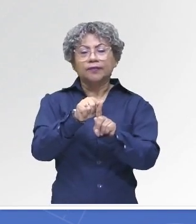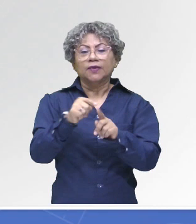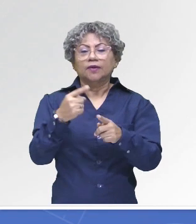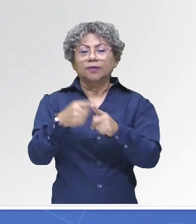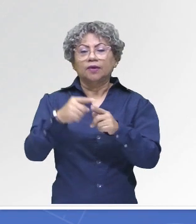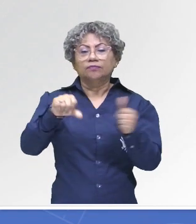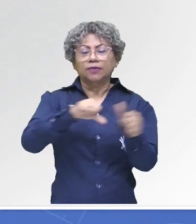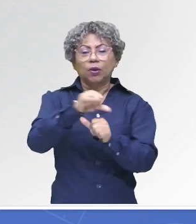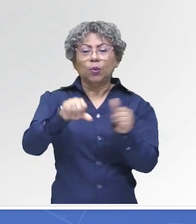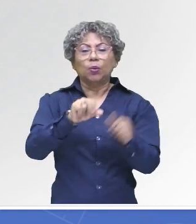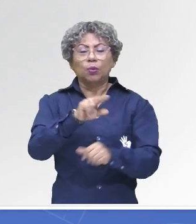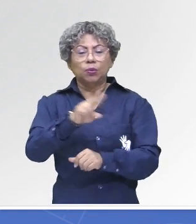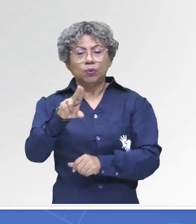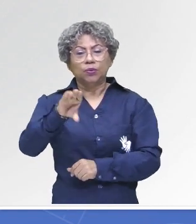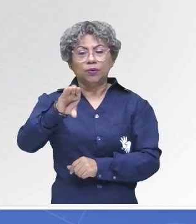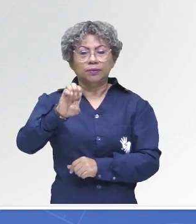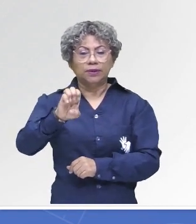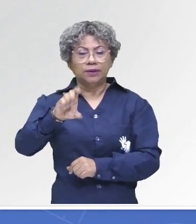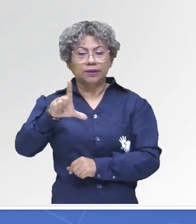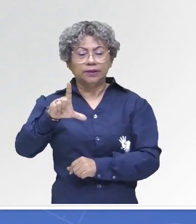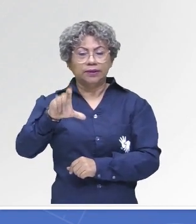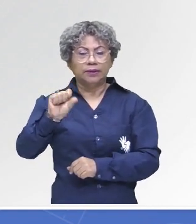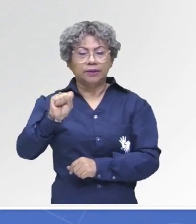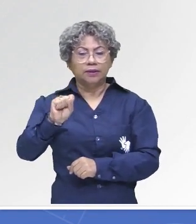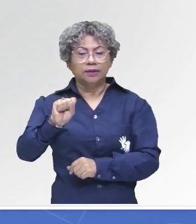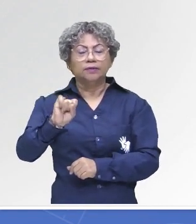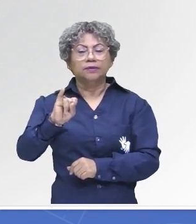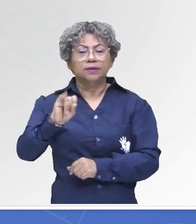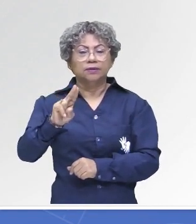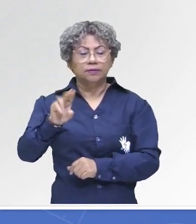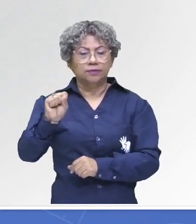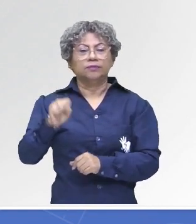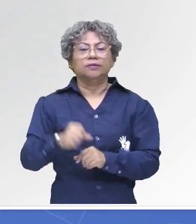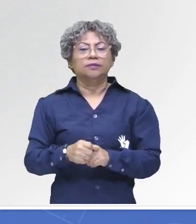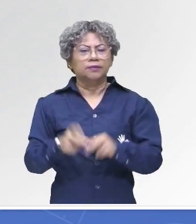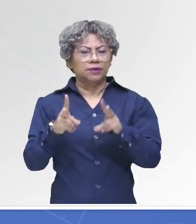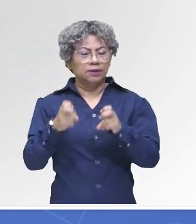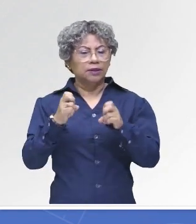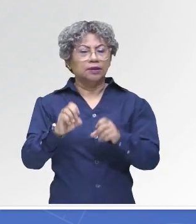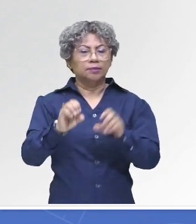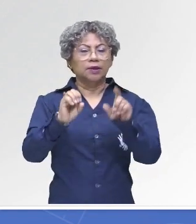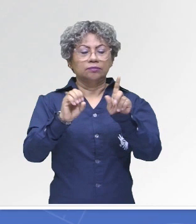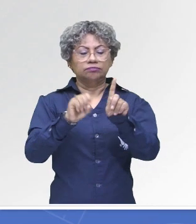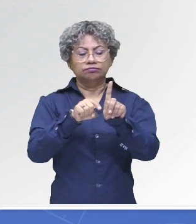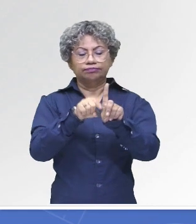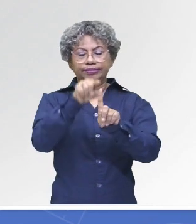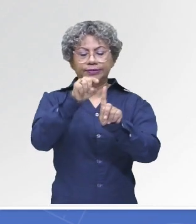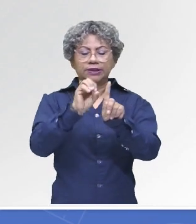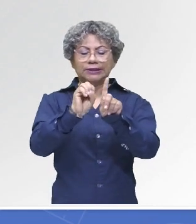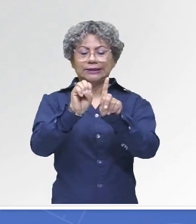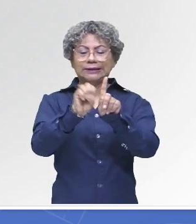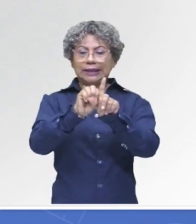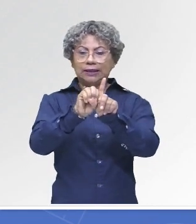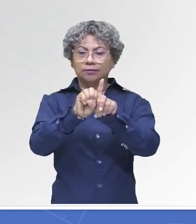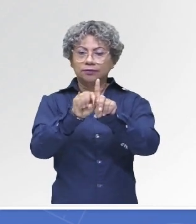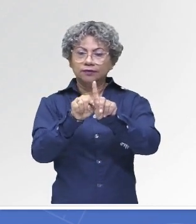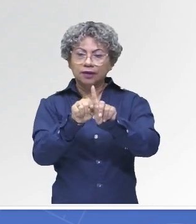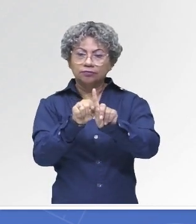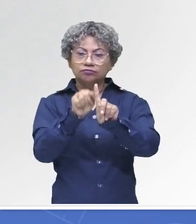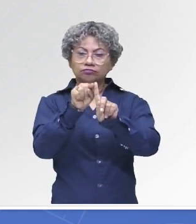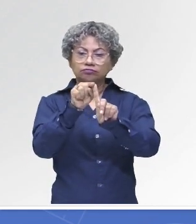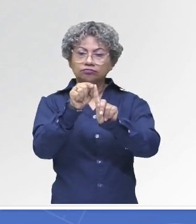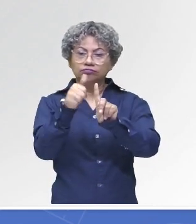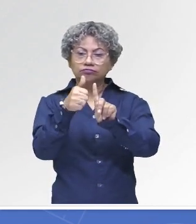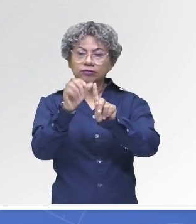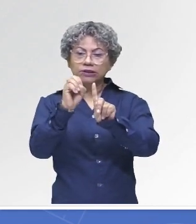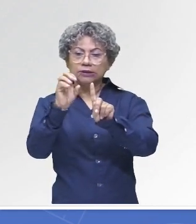para homenagear o Celsius. Então, o que tem que ficar aí da escala Celsius? 0 para ponto de fusão e 100 para ponto de